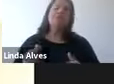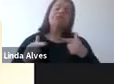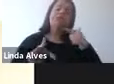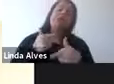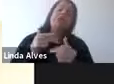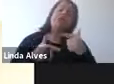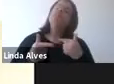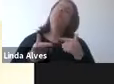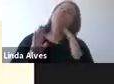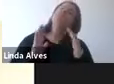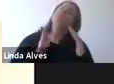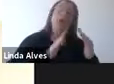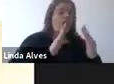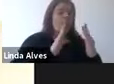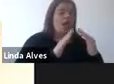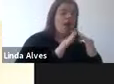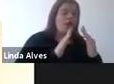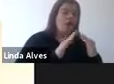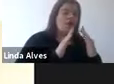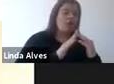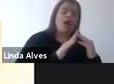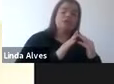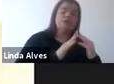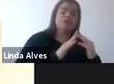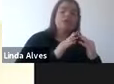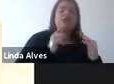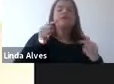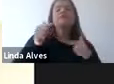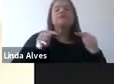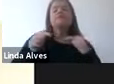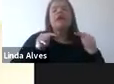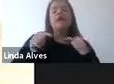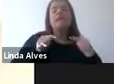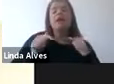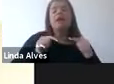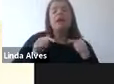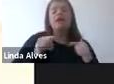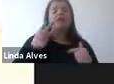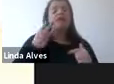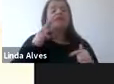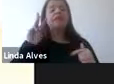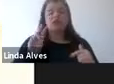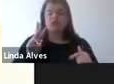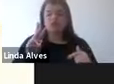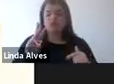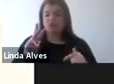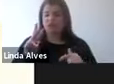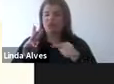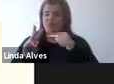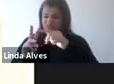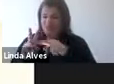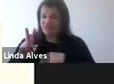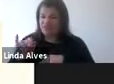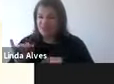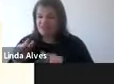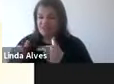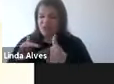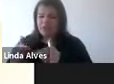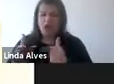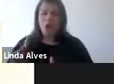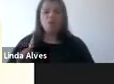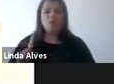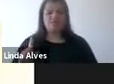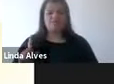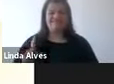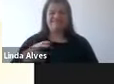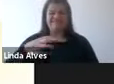trabalhar com um prévio aviso de 3 dias e tem 24 horas para responder e para dizer se pretende ou não trabalhar. É uma